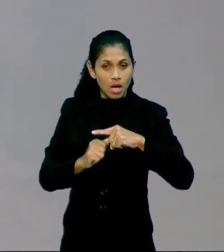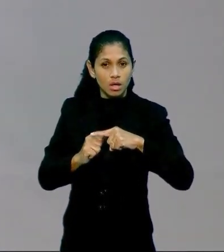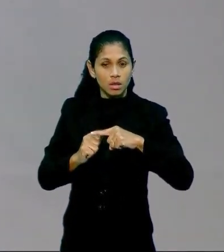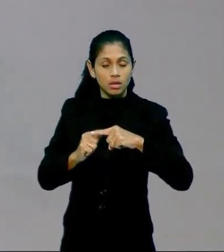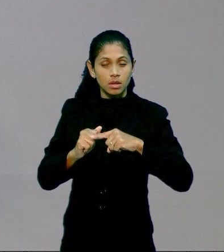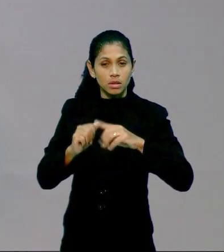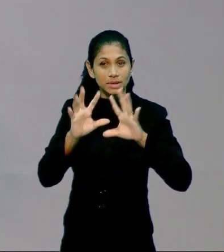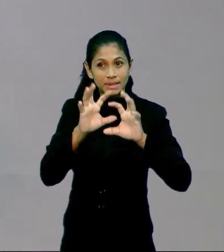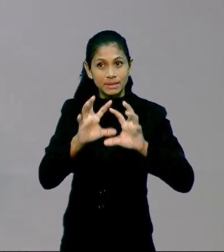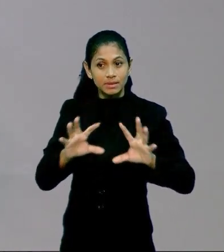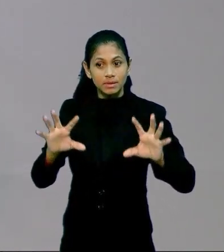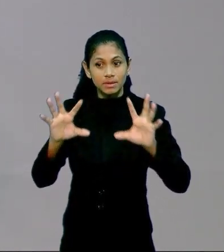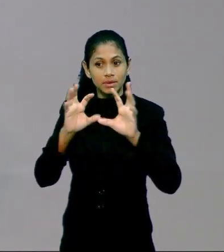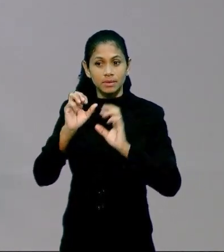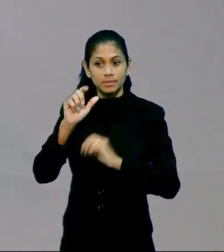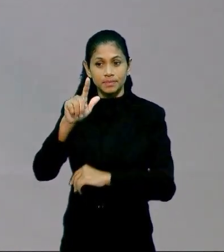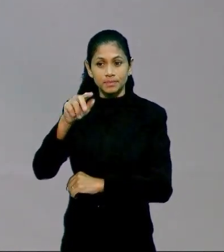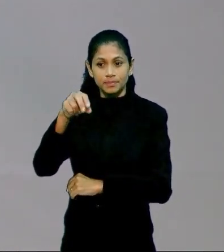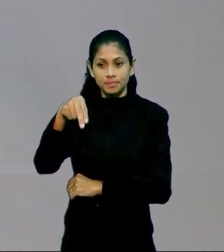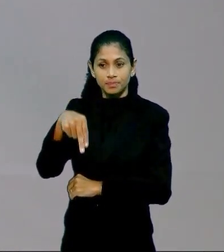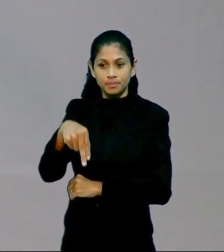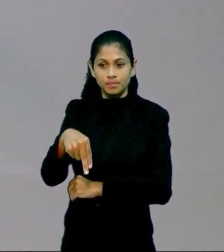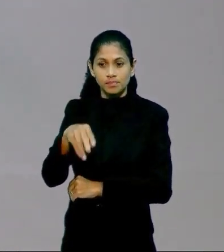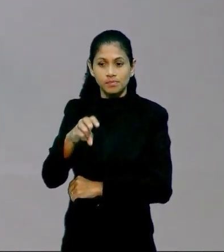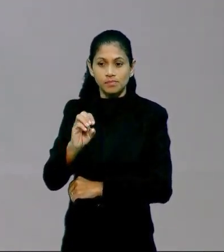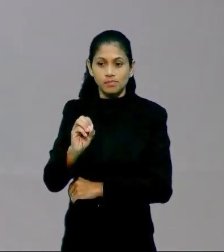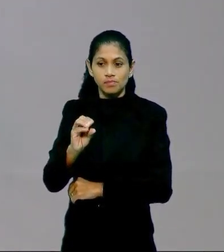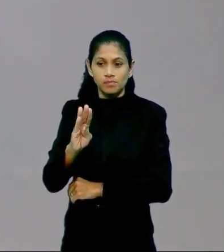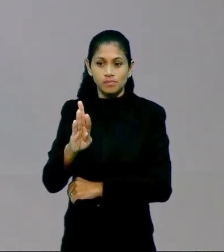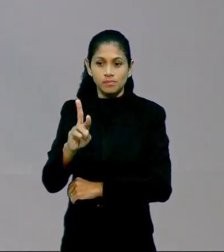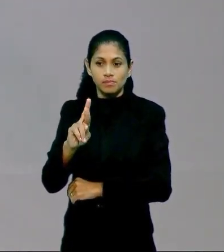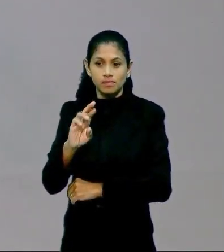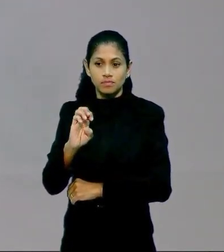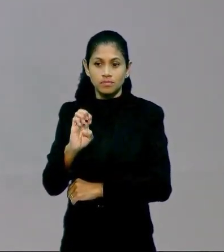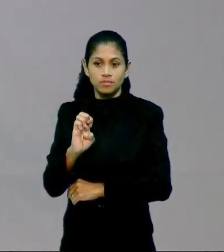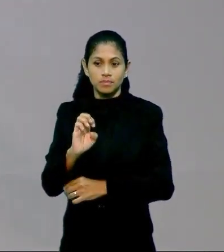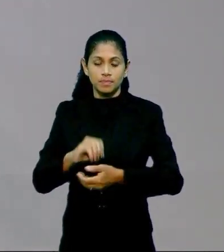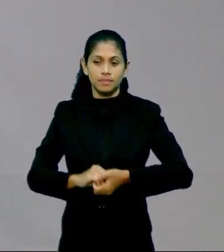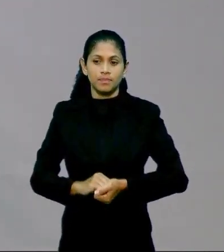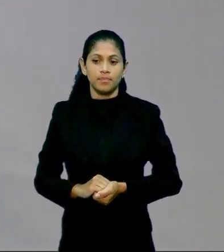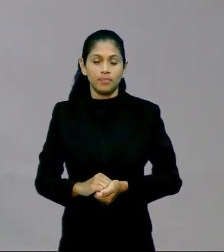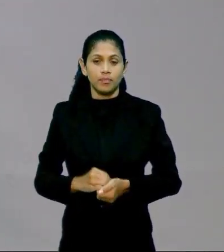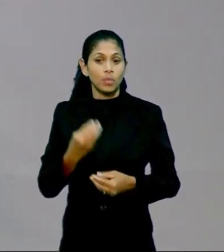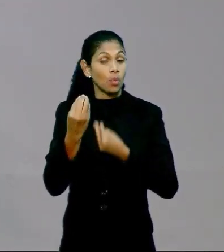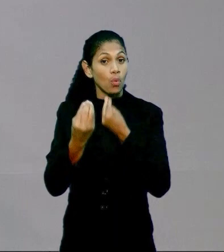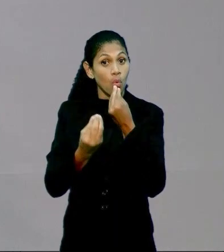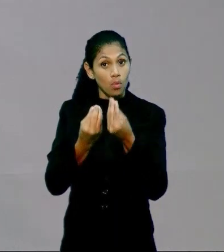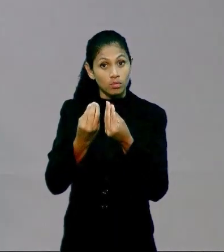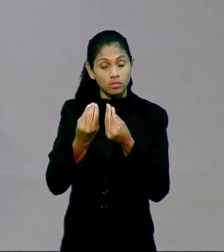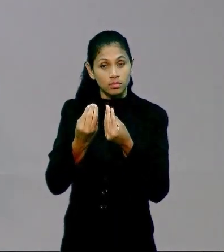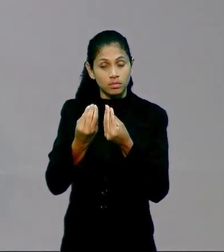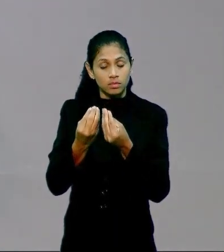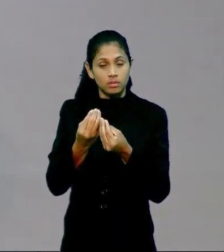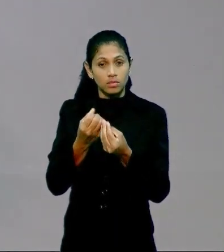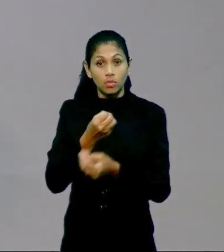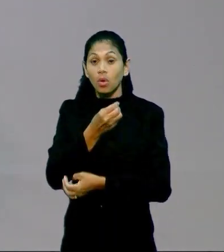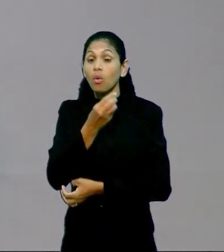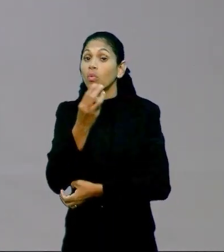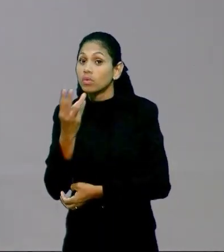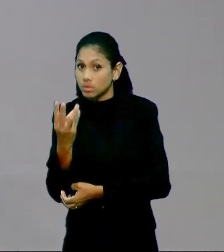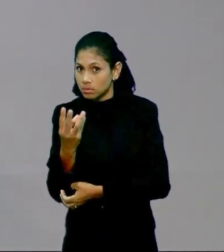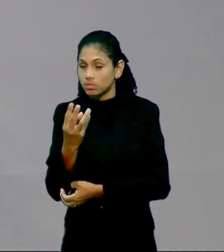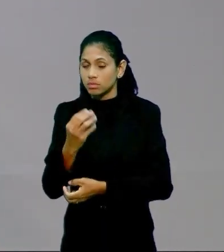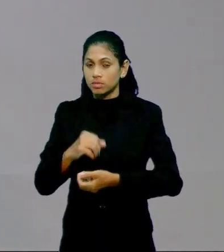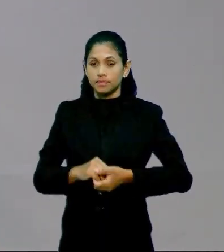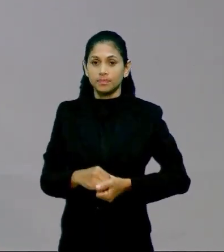átomos, pegar a camada de valência e distribuir os elétrons ao redor, igual eu ensinei agora para vocês, com o átomo de cloro.